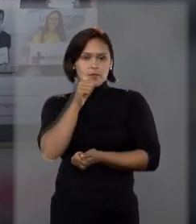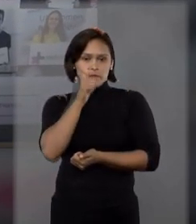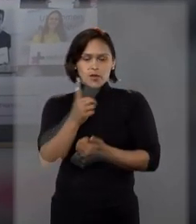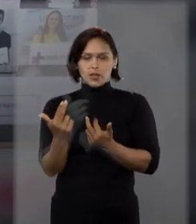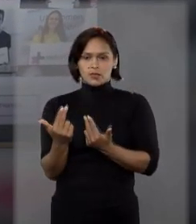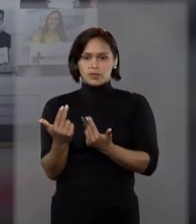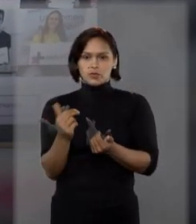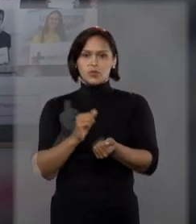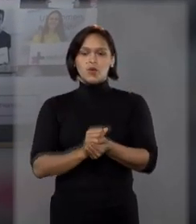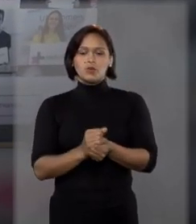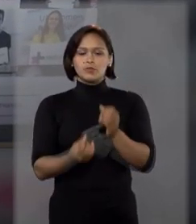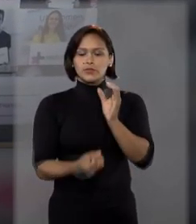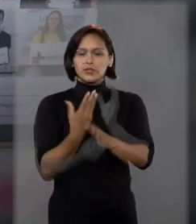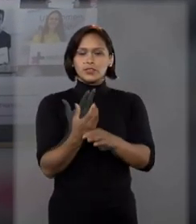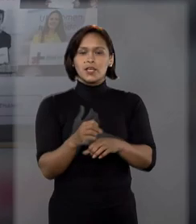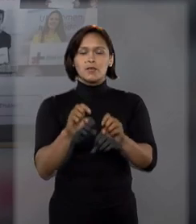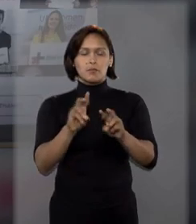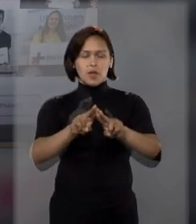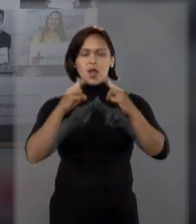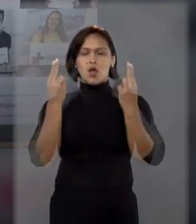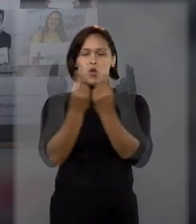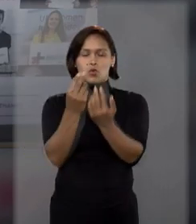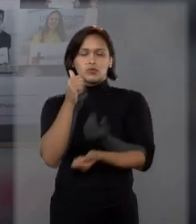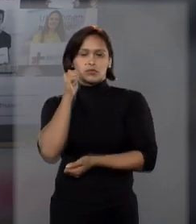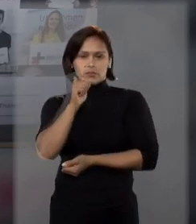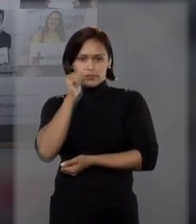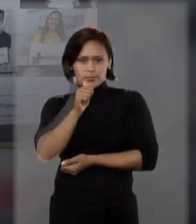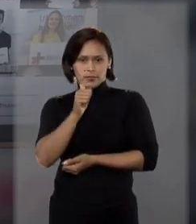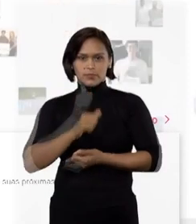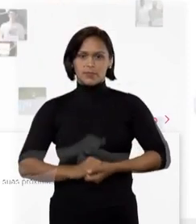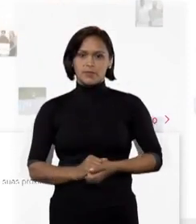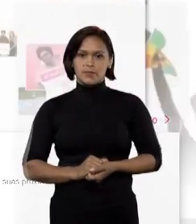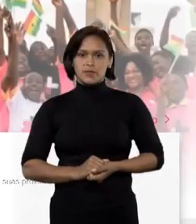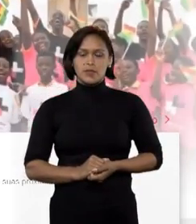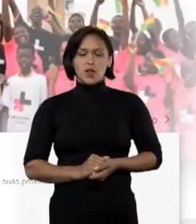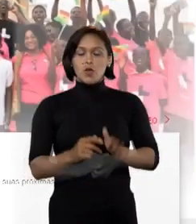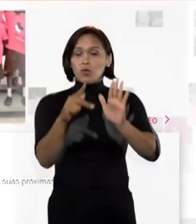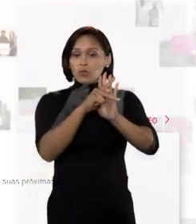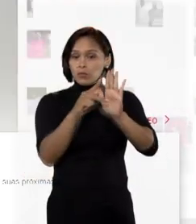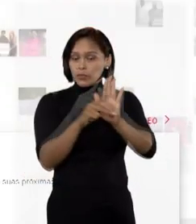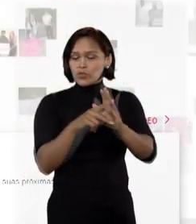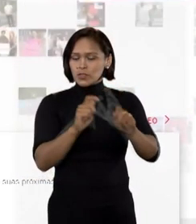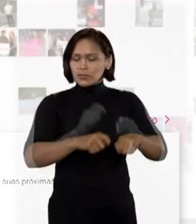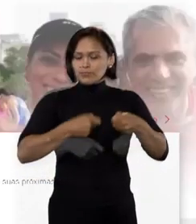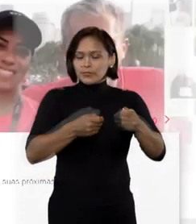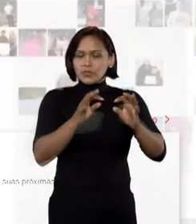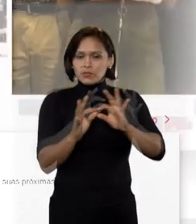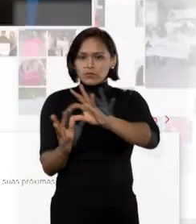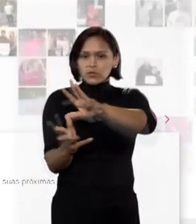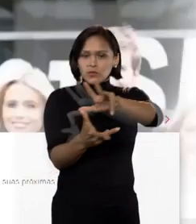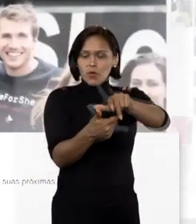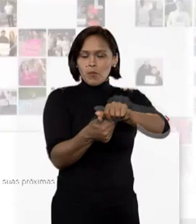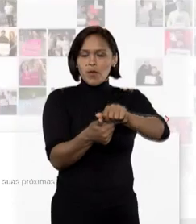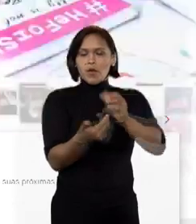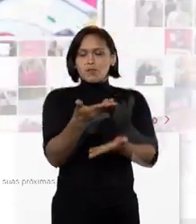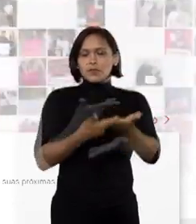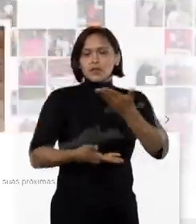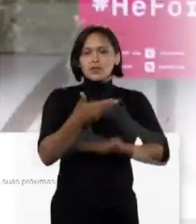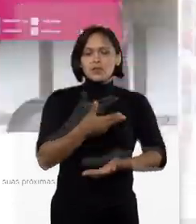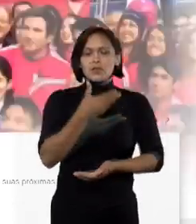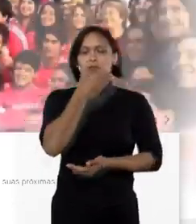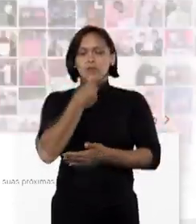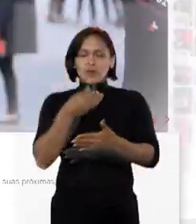Elas, criado pela Organização das Nações Unidas, ONU Mulheres. O projeto é um esforço global para envolver homens na remoção